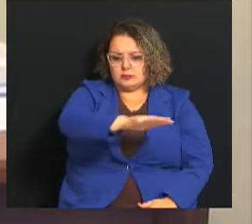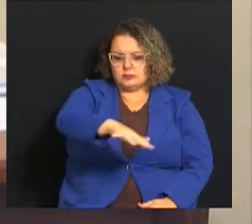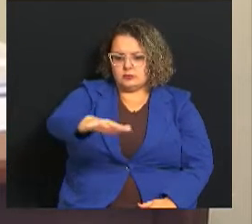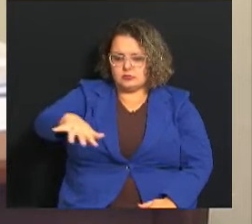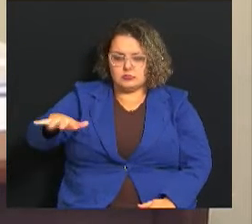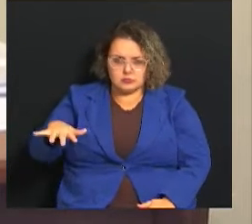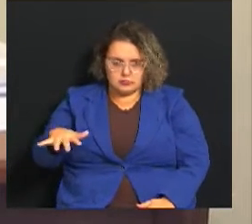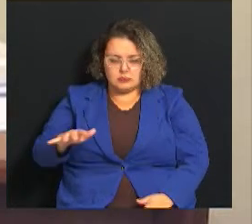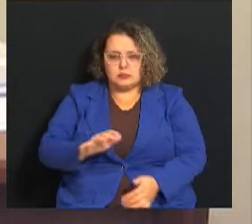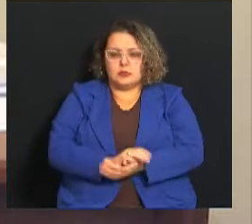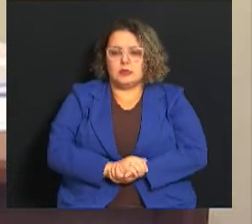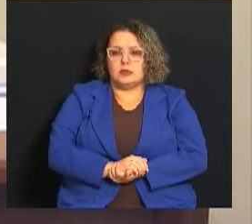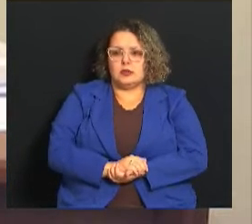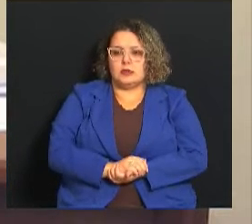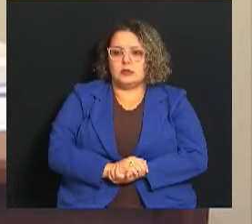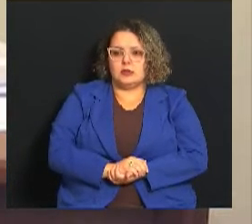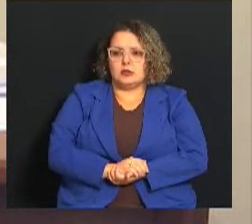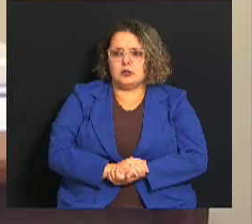finalidades.